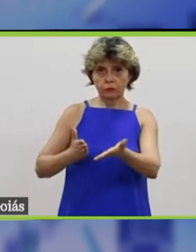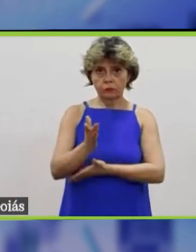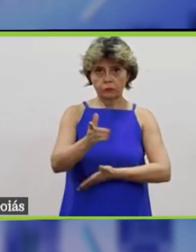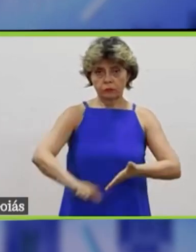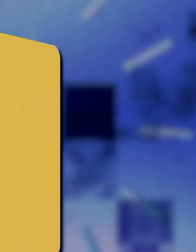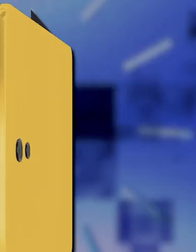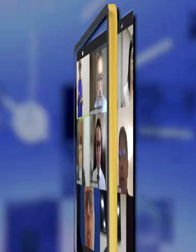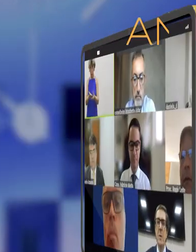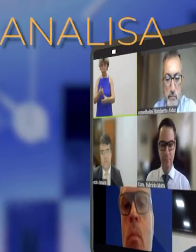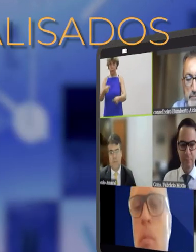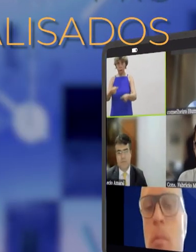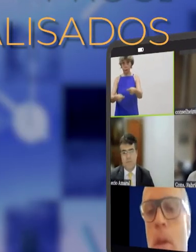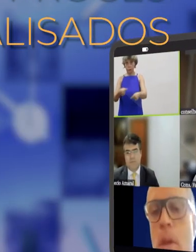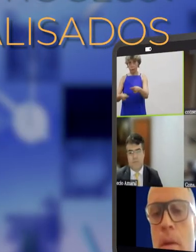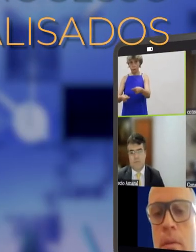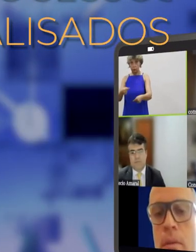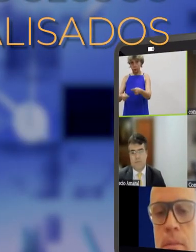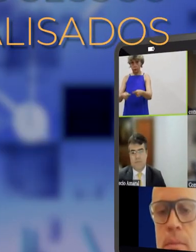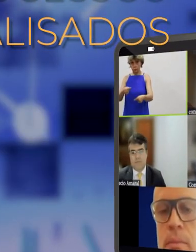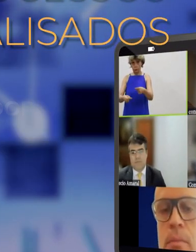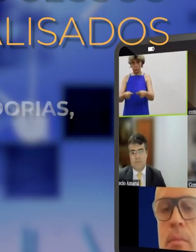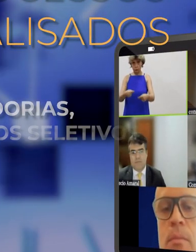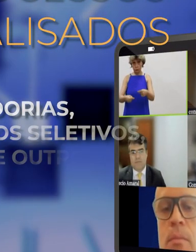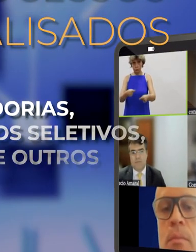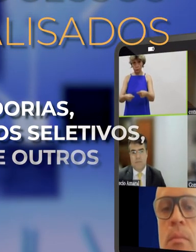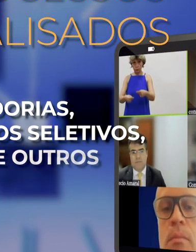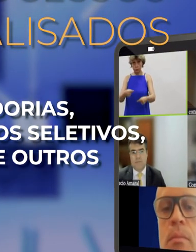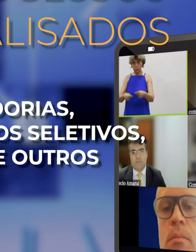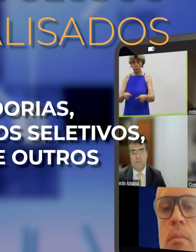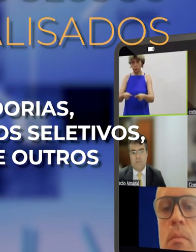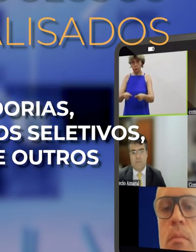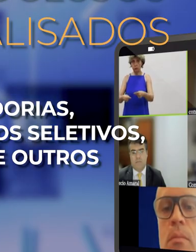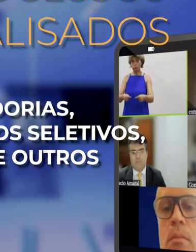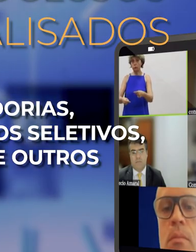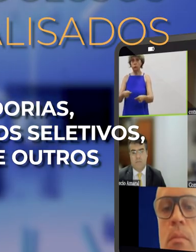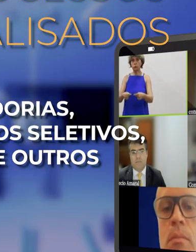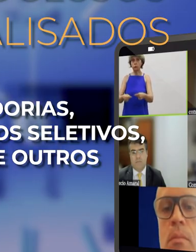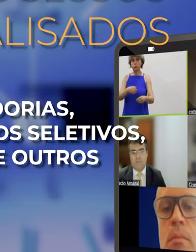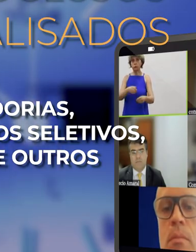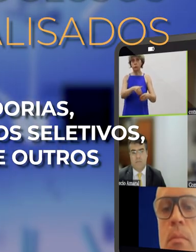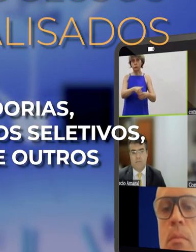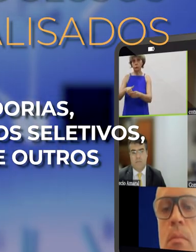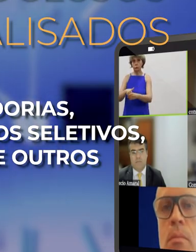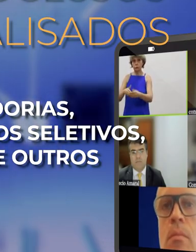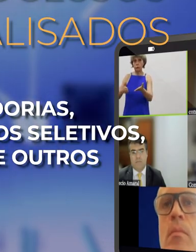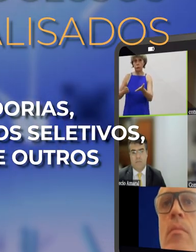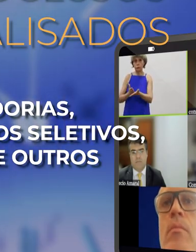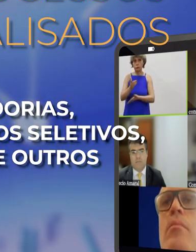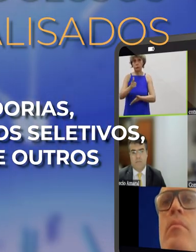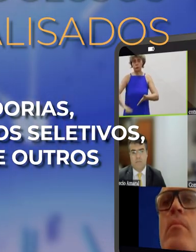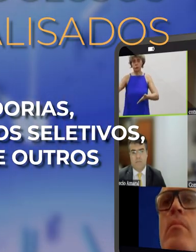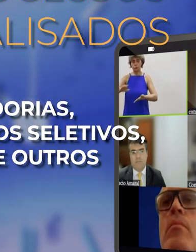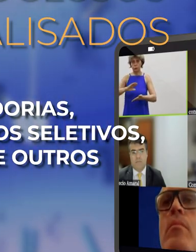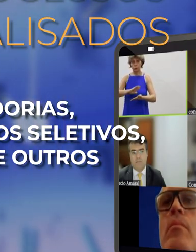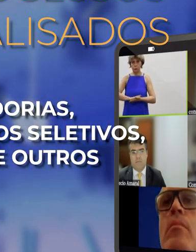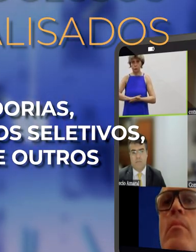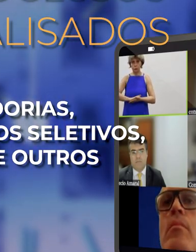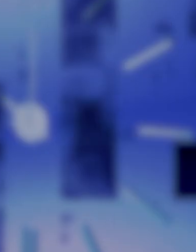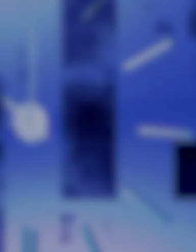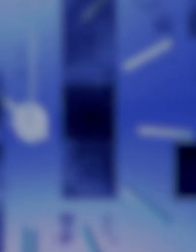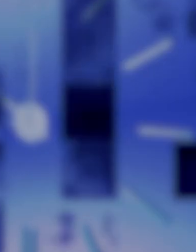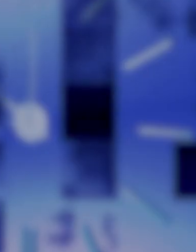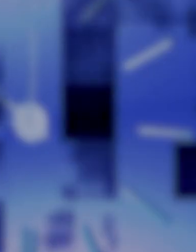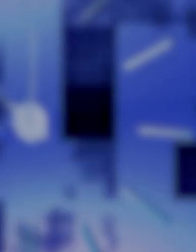Vanusa Oliveira. Foram aprovados, com sessão de aposentadorias, editais de concurso público, processo seletivo,